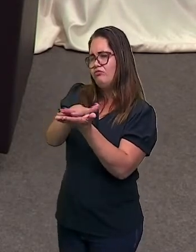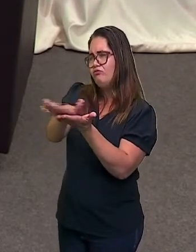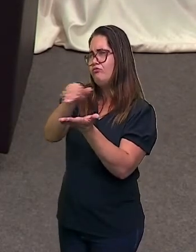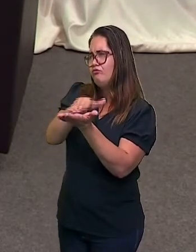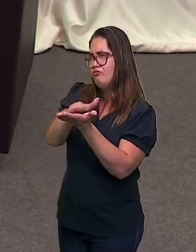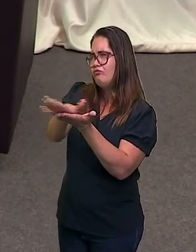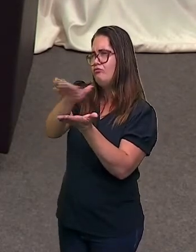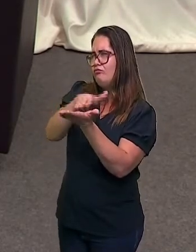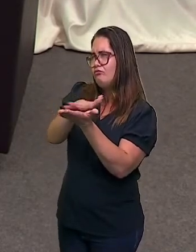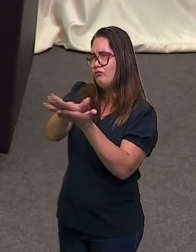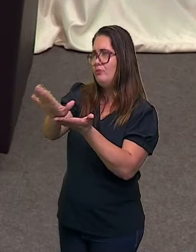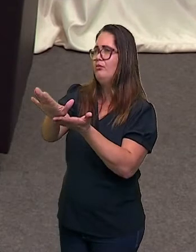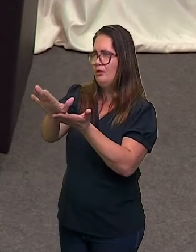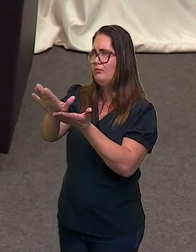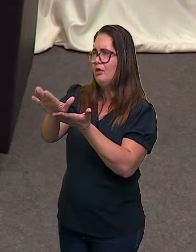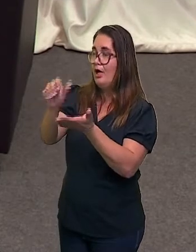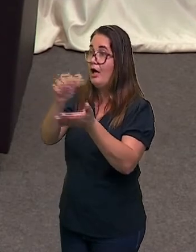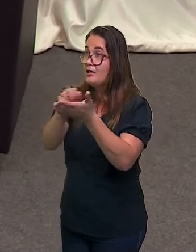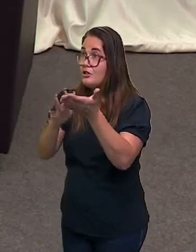eu faço